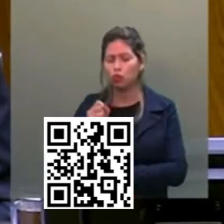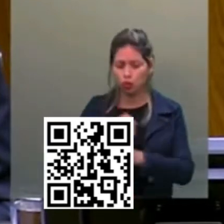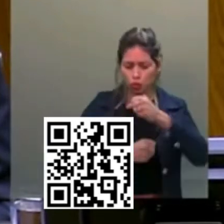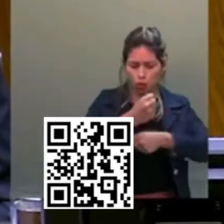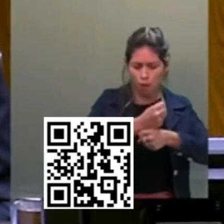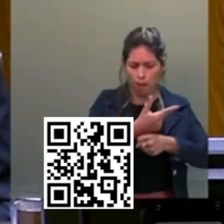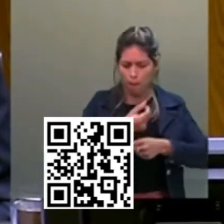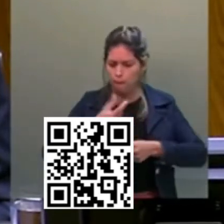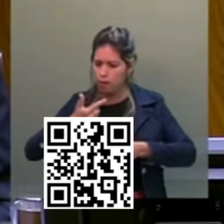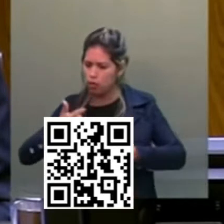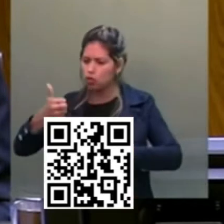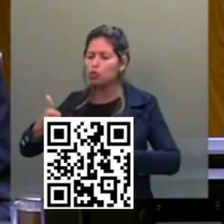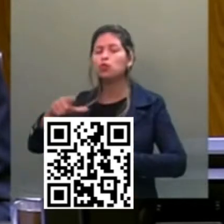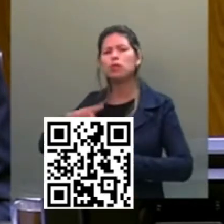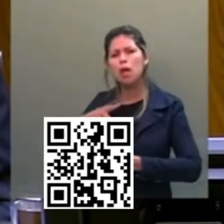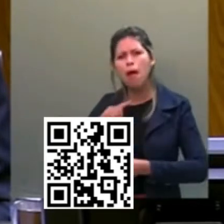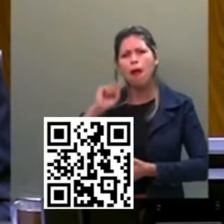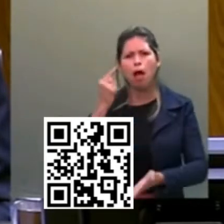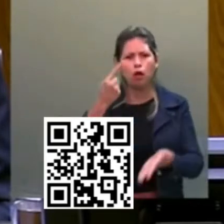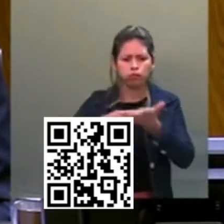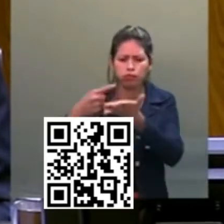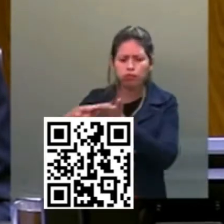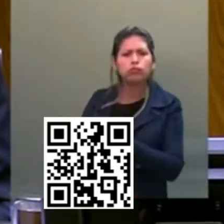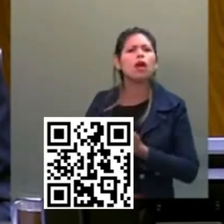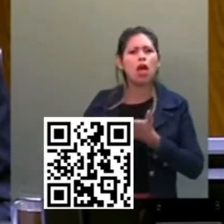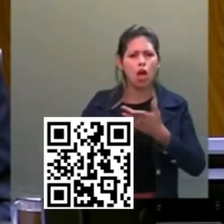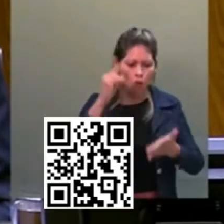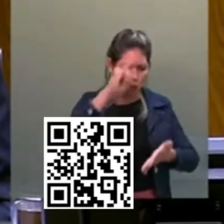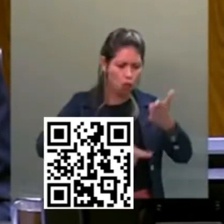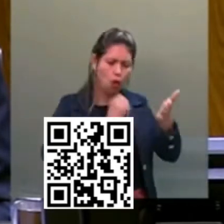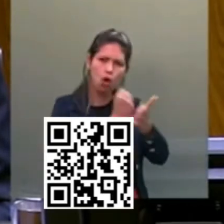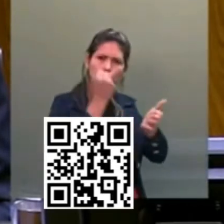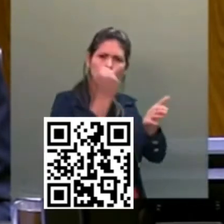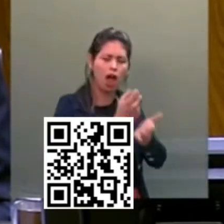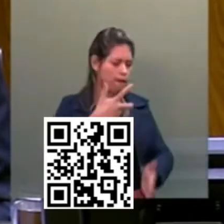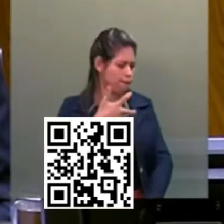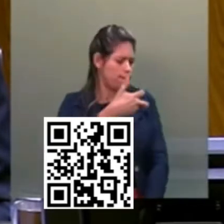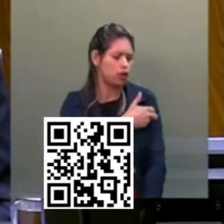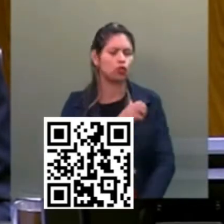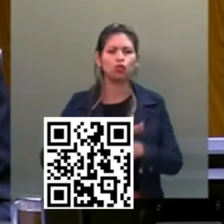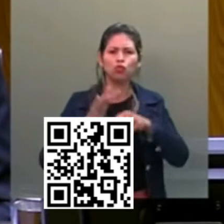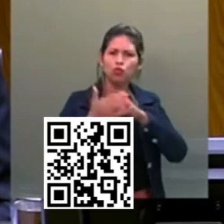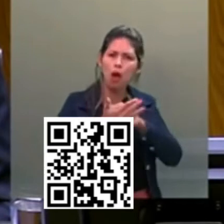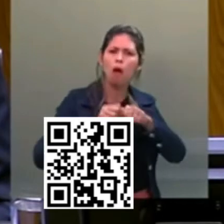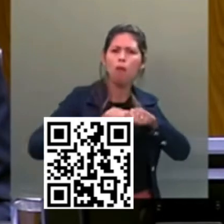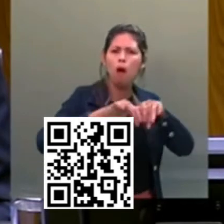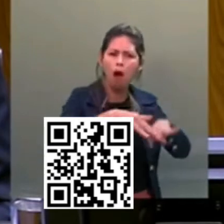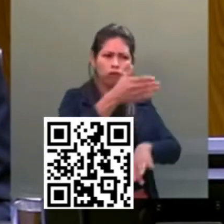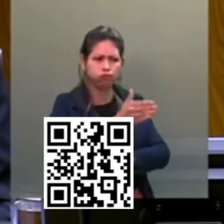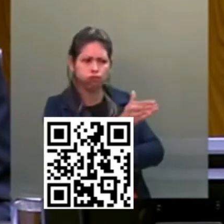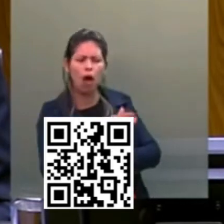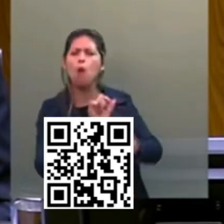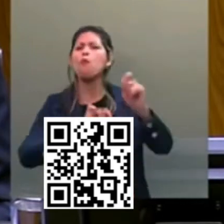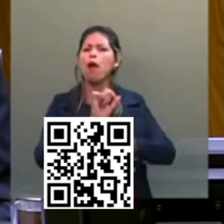de responsabilidade civil nos contratos de aquisição de vacinas durante a pandemia, destravando a compra de grande